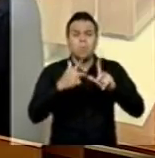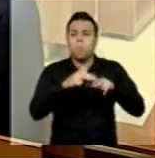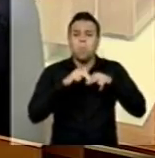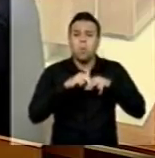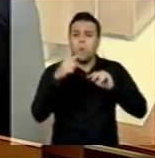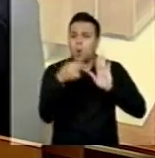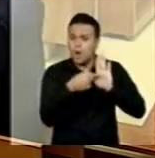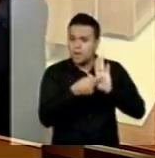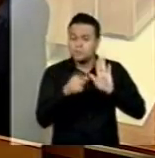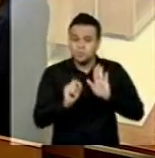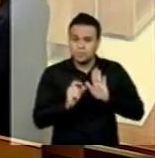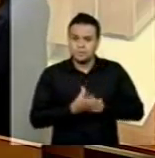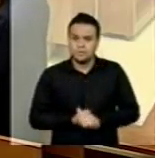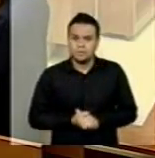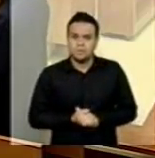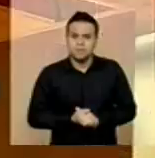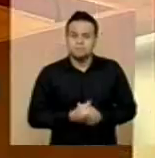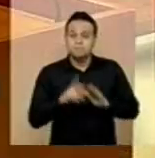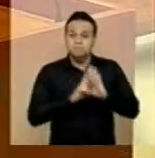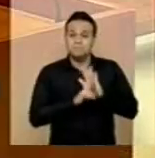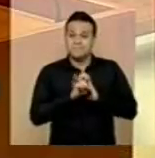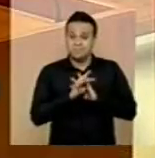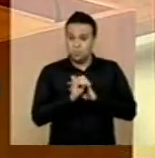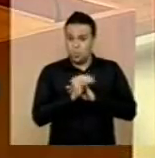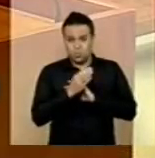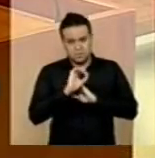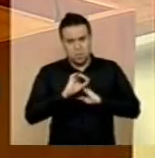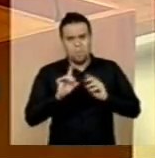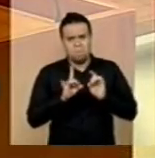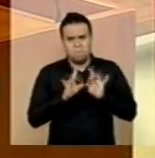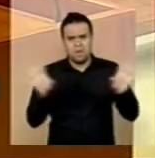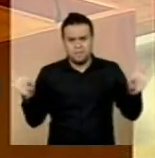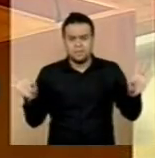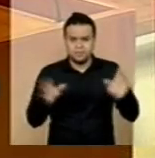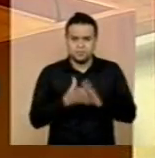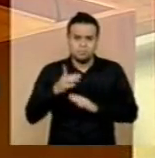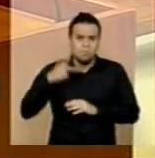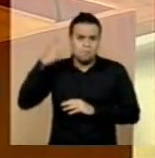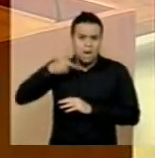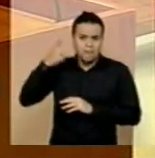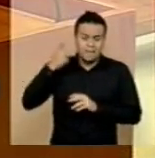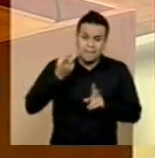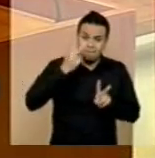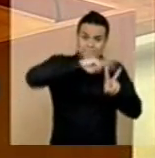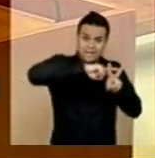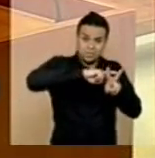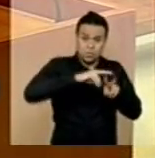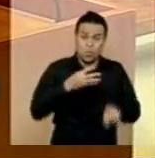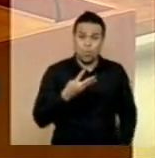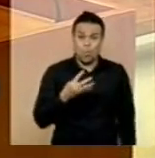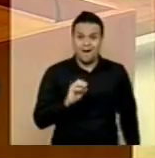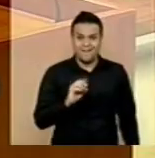a autoexecutoriedade dessa resolução, permitiu a liberação de um parlamentar preso há 40